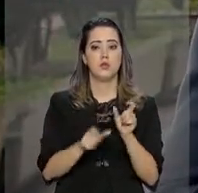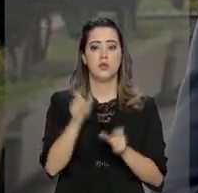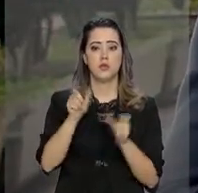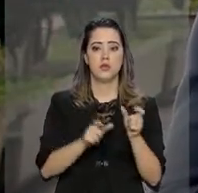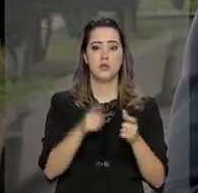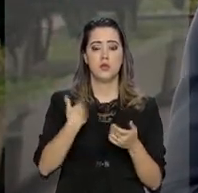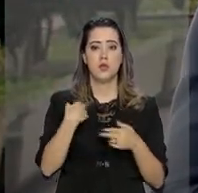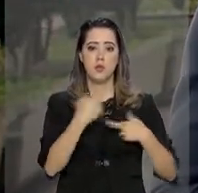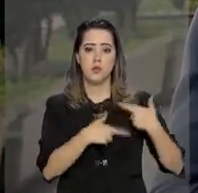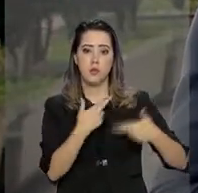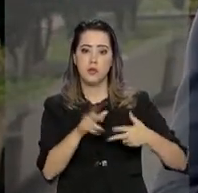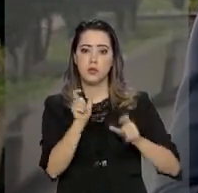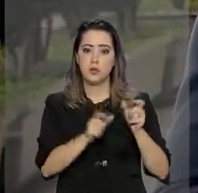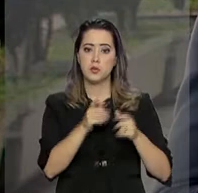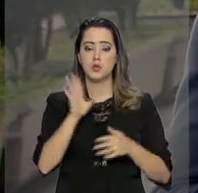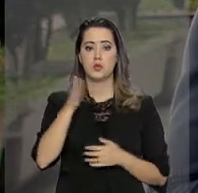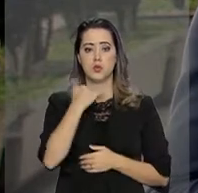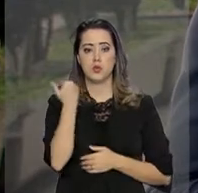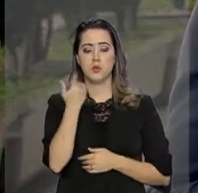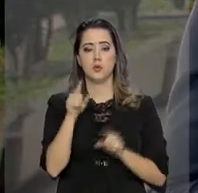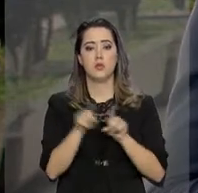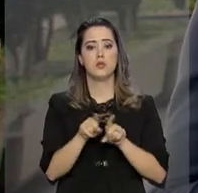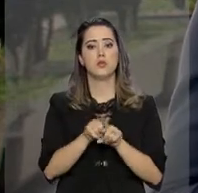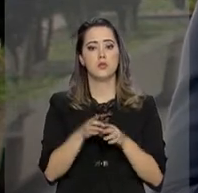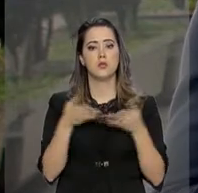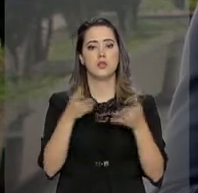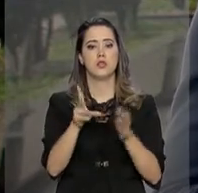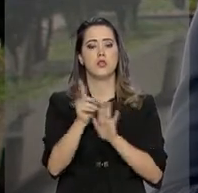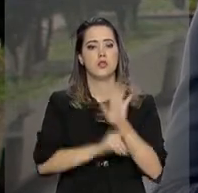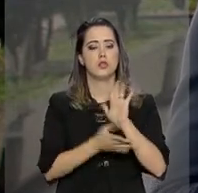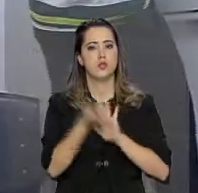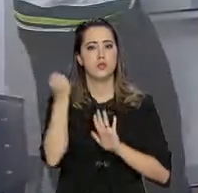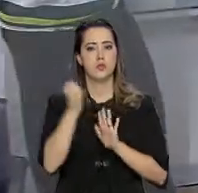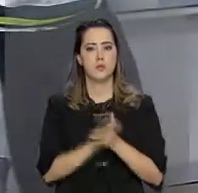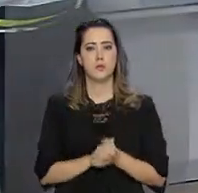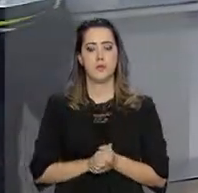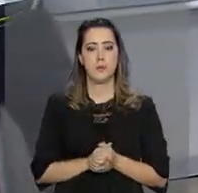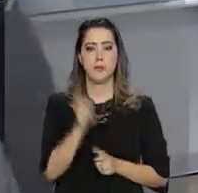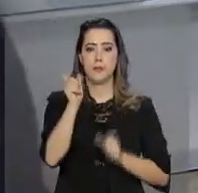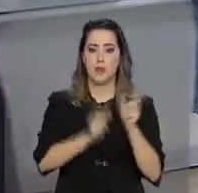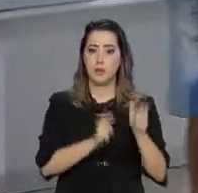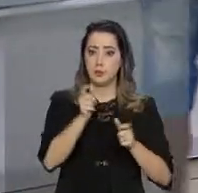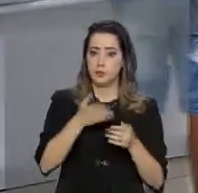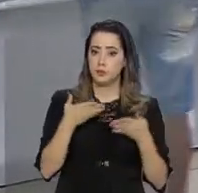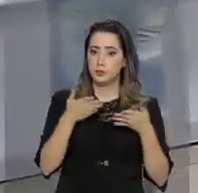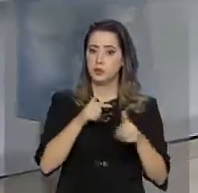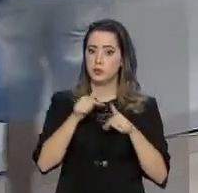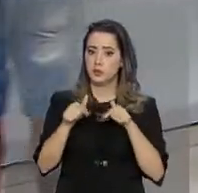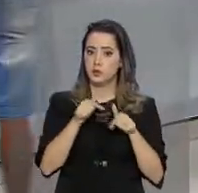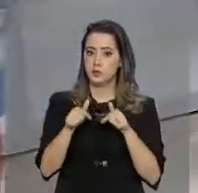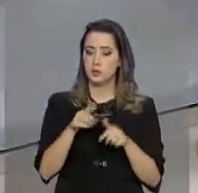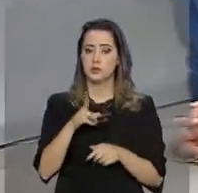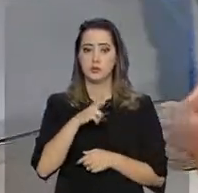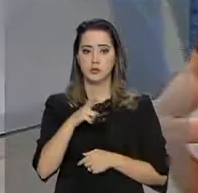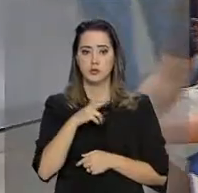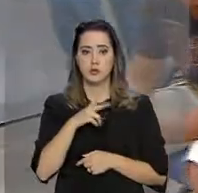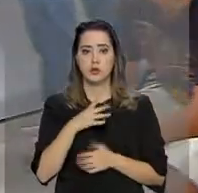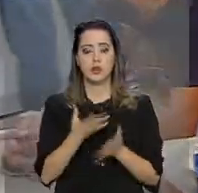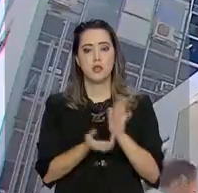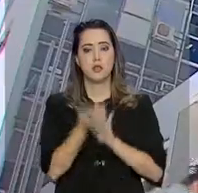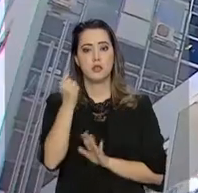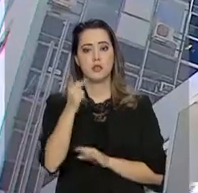herdeiros de beneficiários falecidos também têm direito ao saque os trabalhadores da iniciativa privada recebem o